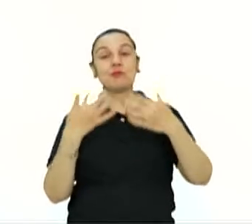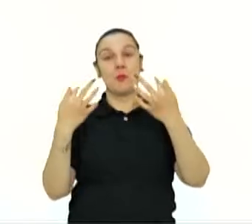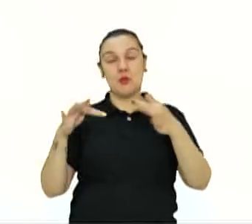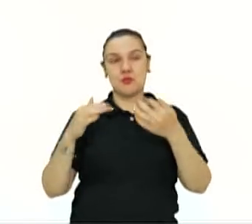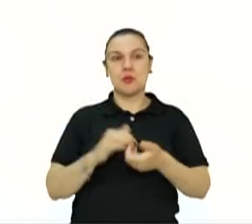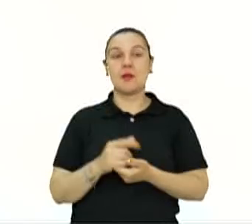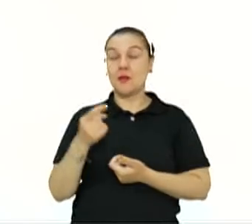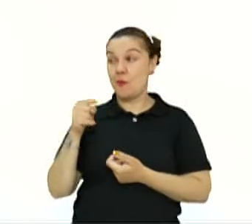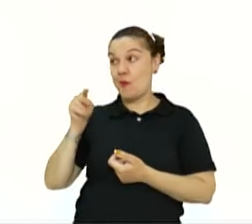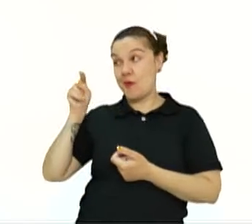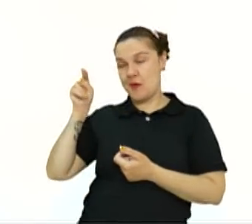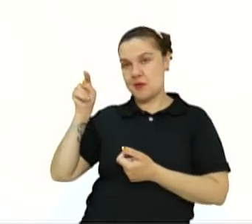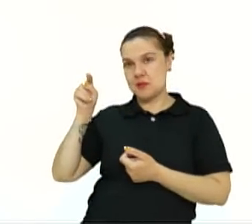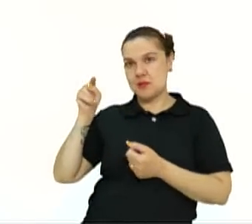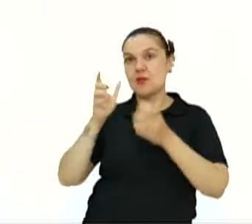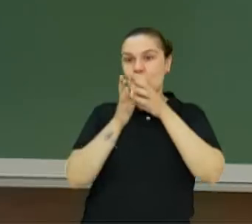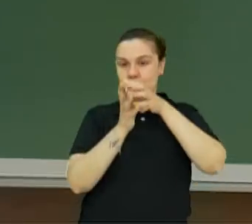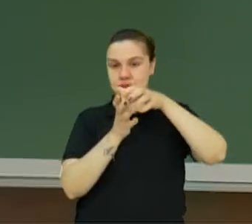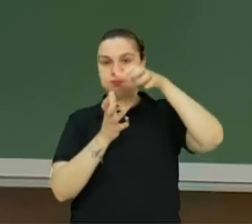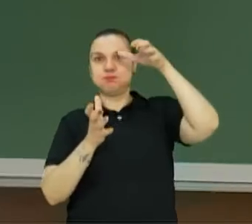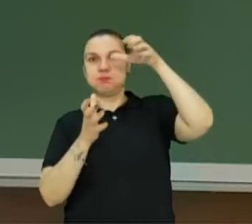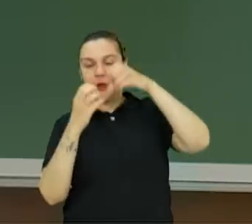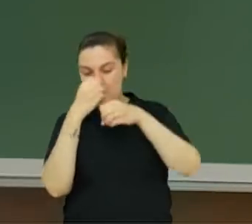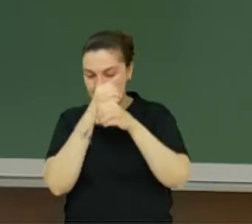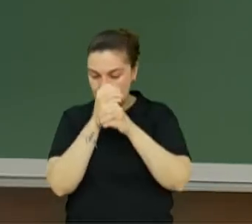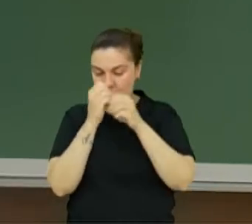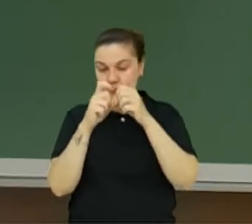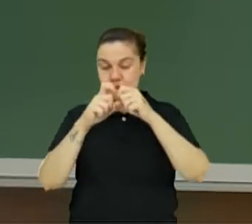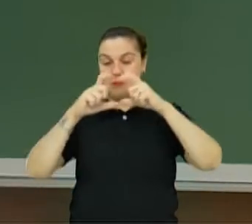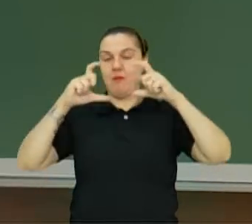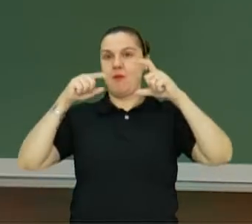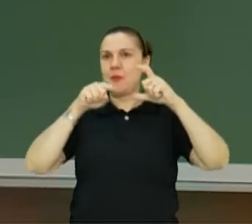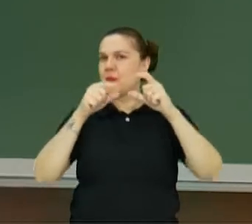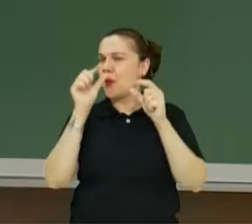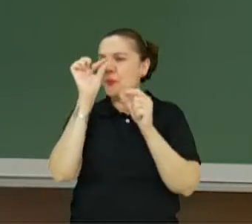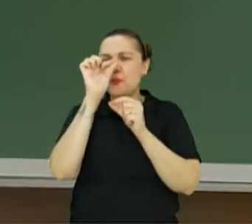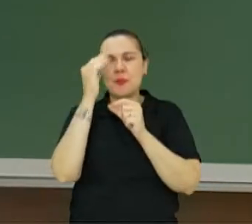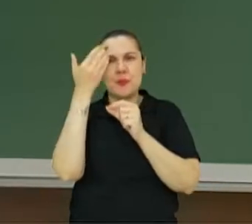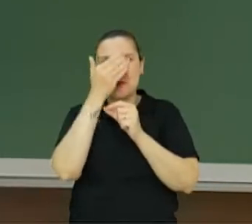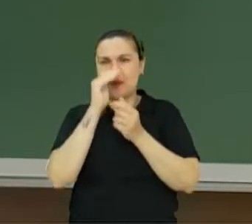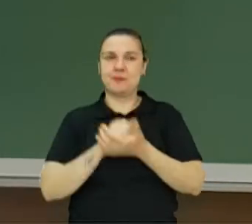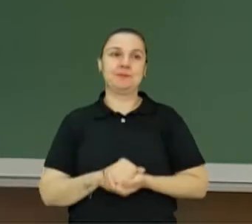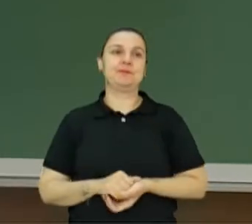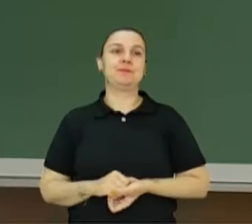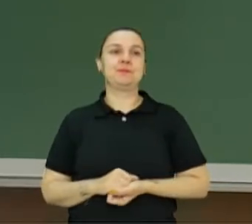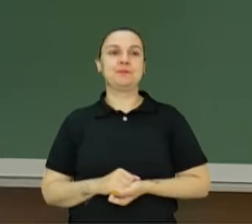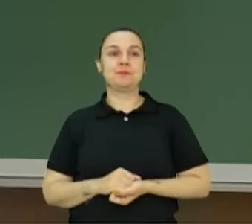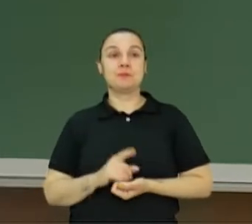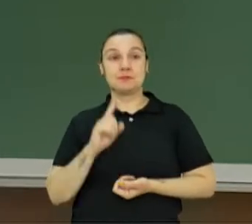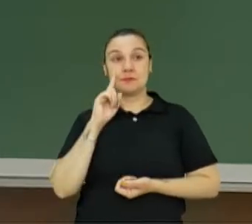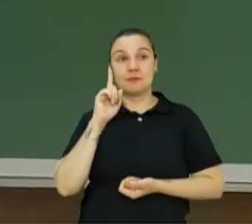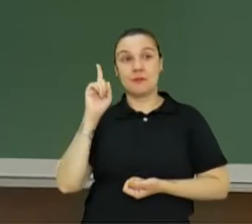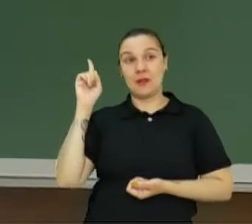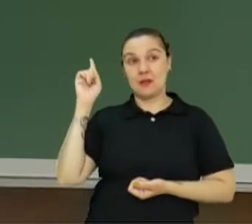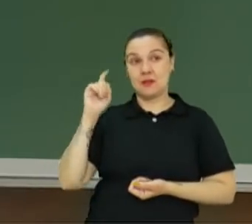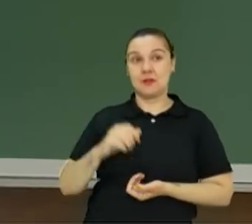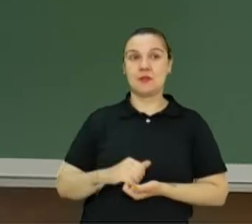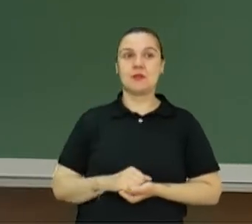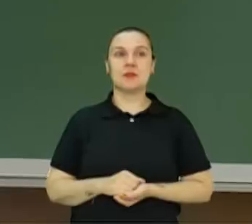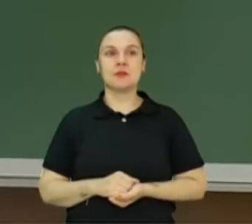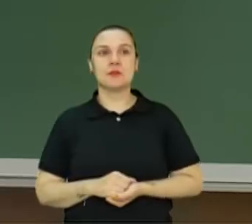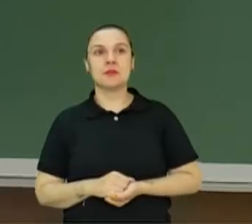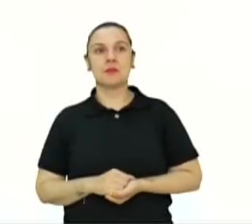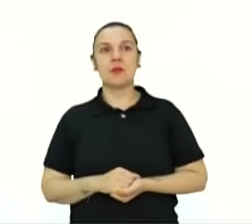esse é o bichinho, claro que essa é uma imagem vista de microscópio, tá, porque ele é muito pequenininho mesmo. Então, ó, aqui dá pra gente